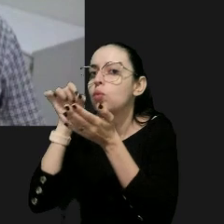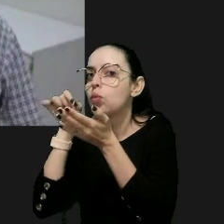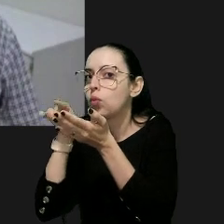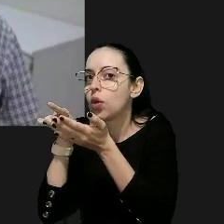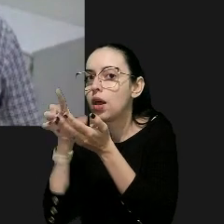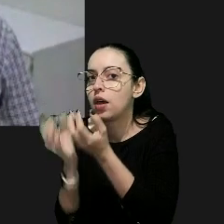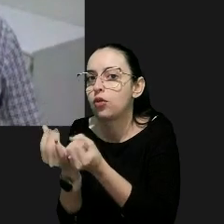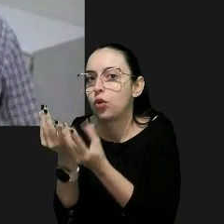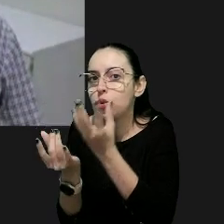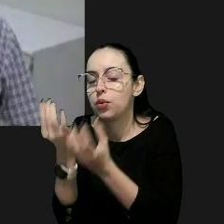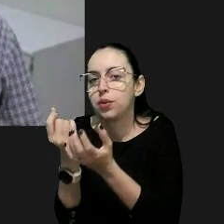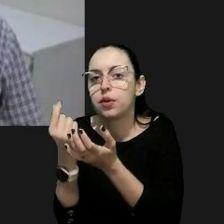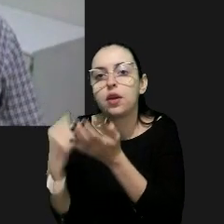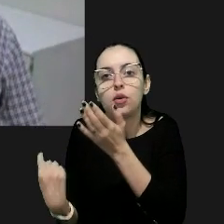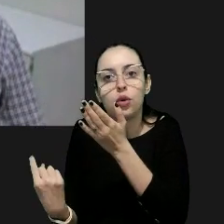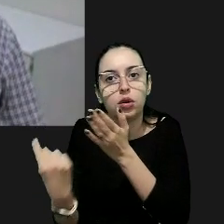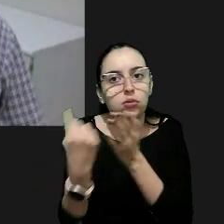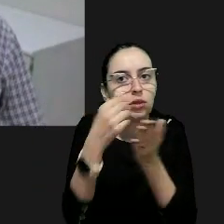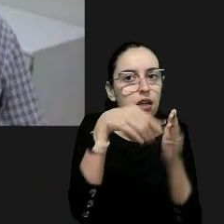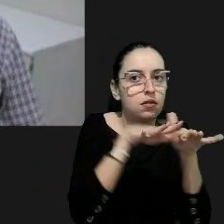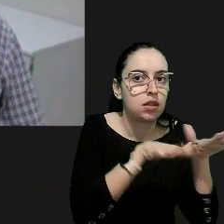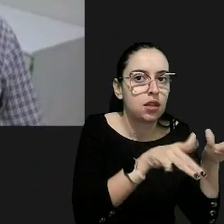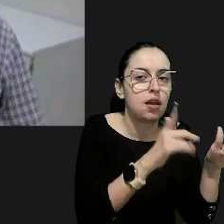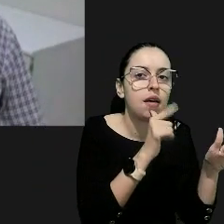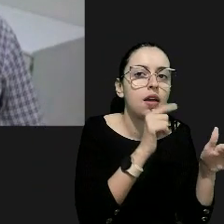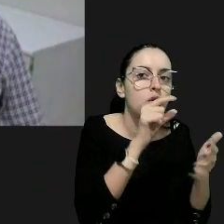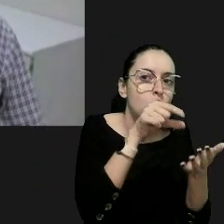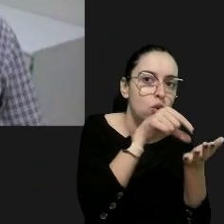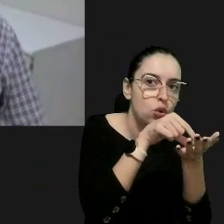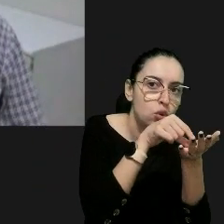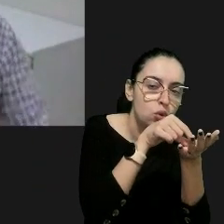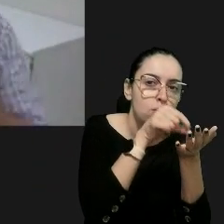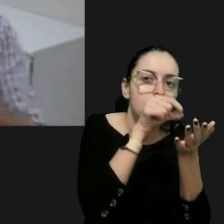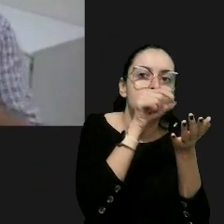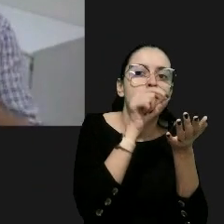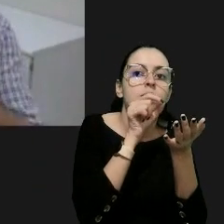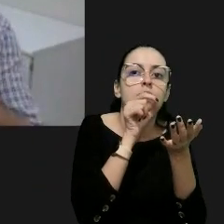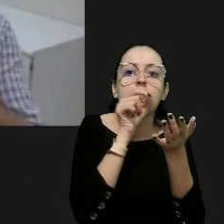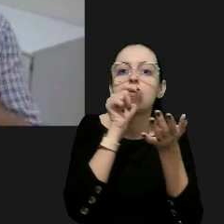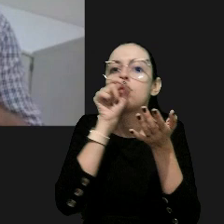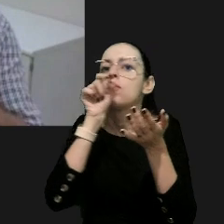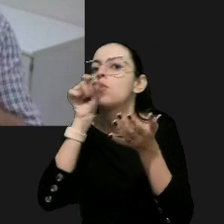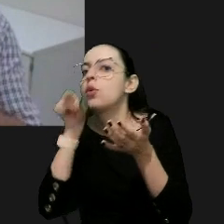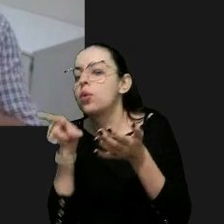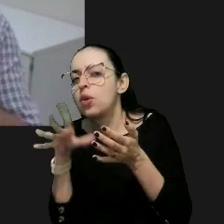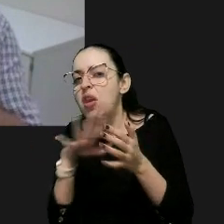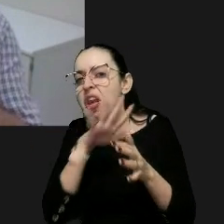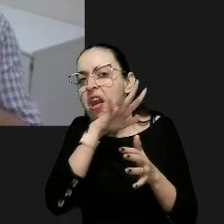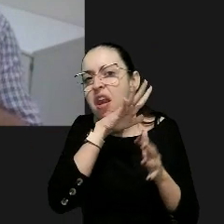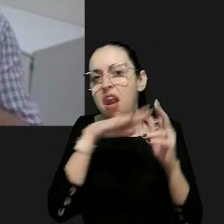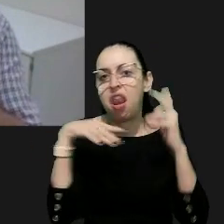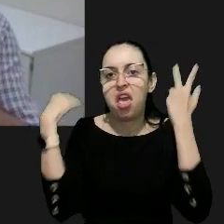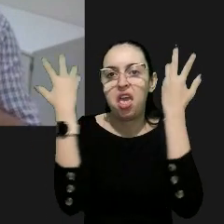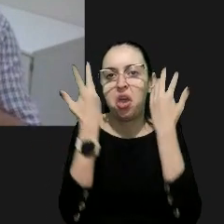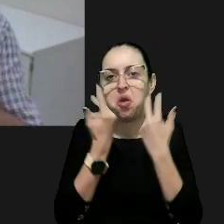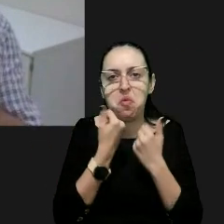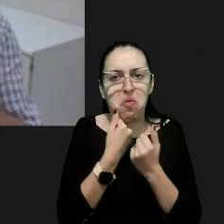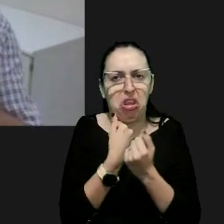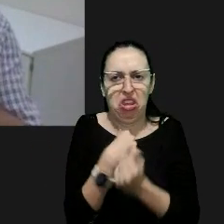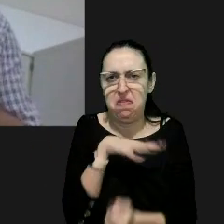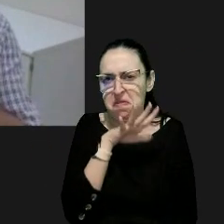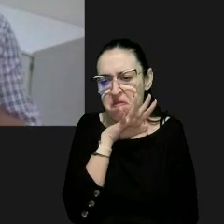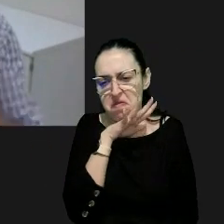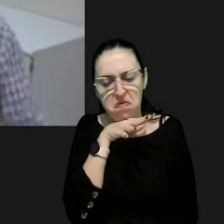água, ia lá no fogo. Enchia o biquinho de água, ia lá no fogo. Aí o leão, que ridículo, seu